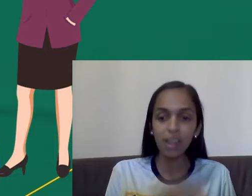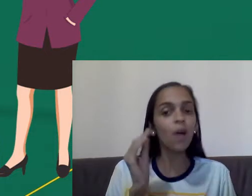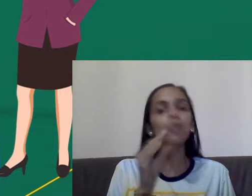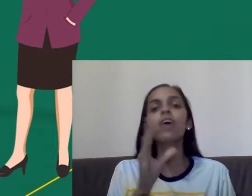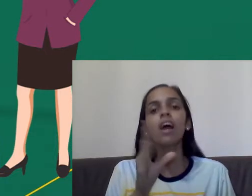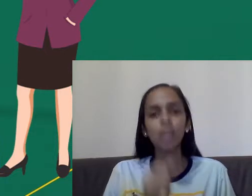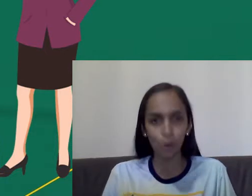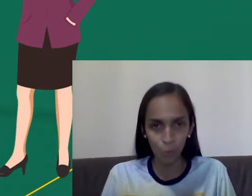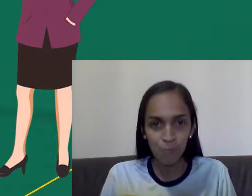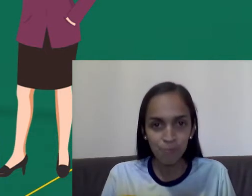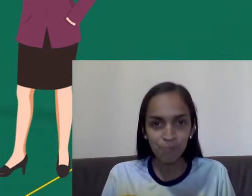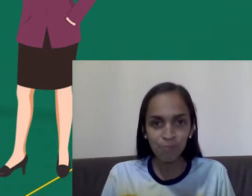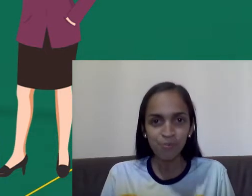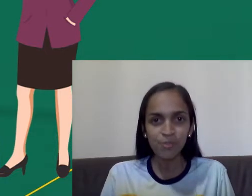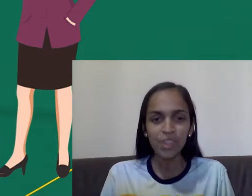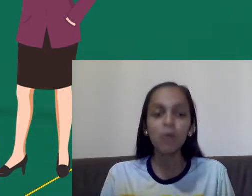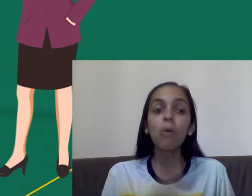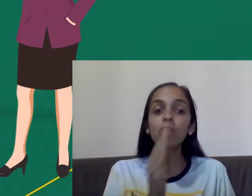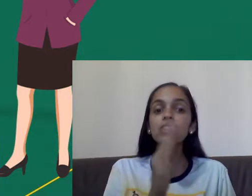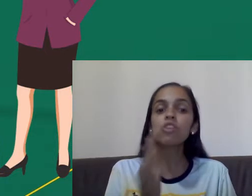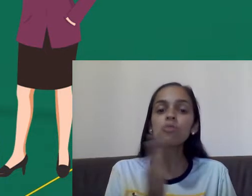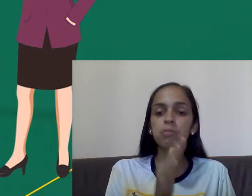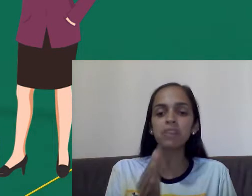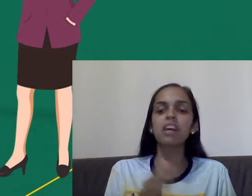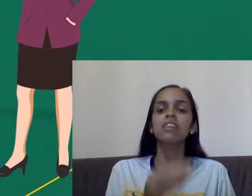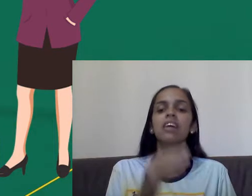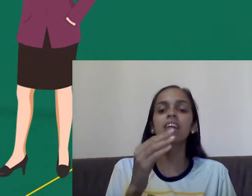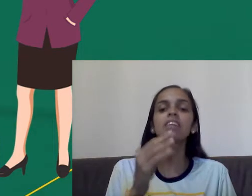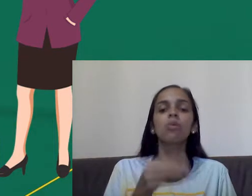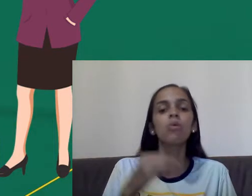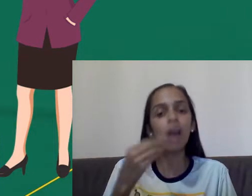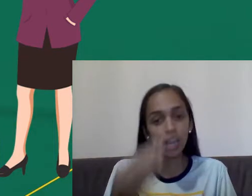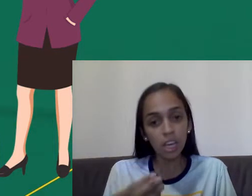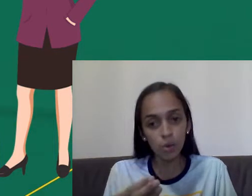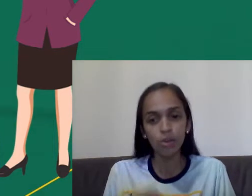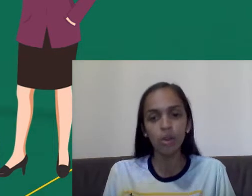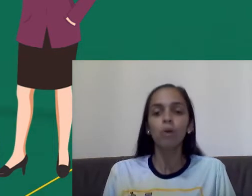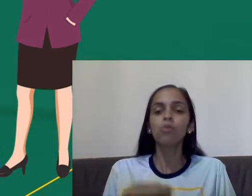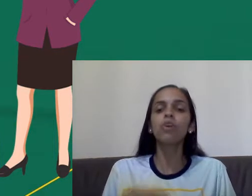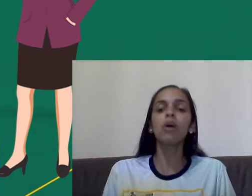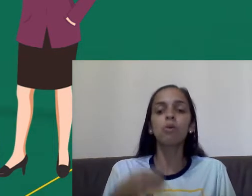lugares é um lugar rico? Qual dessas duas paisagens retrata um lugar